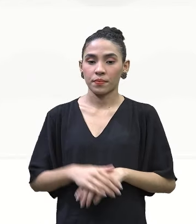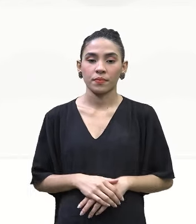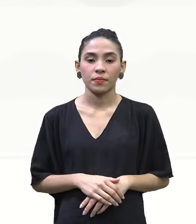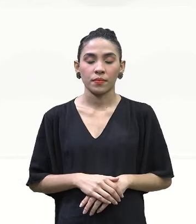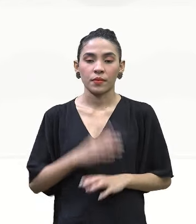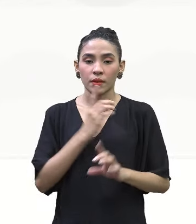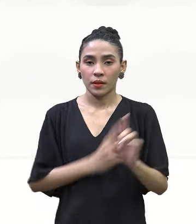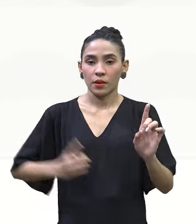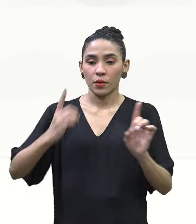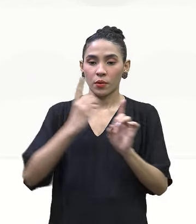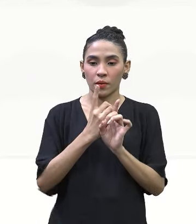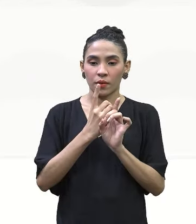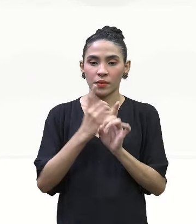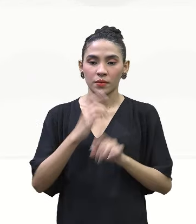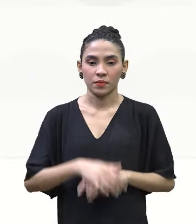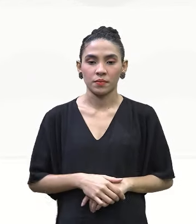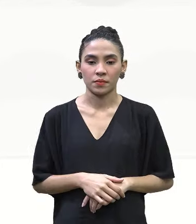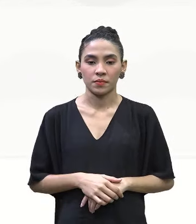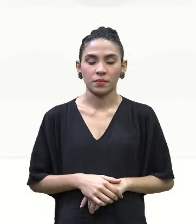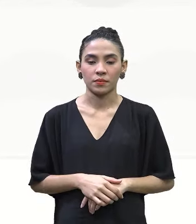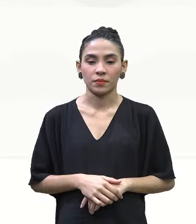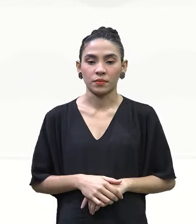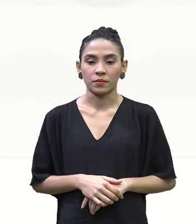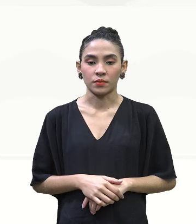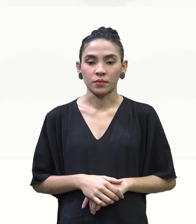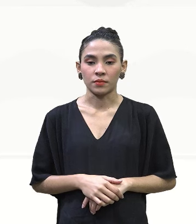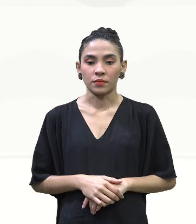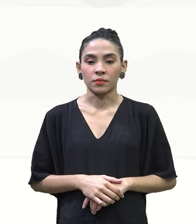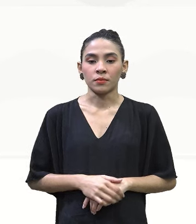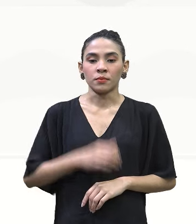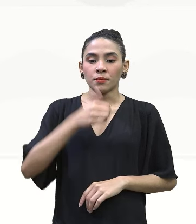encontrado aqui é de